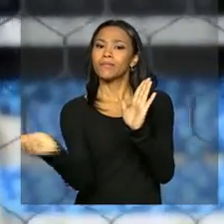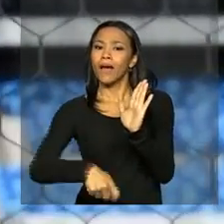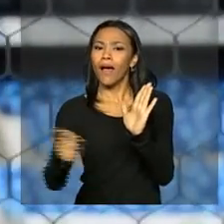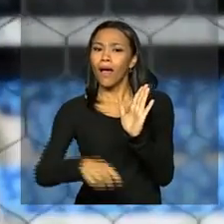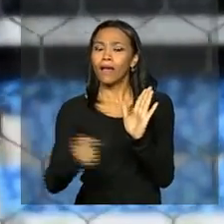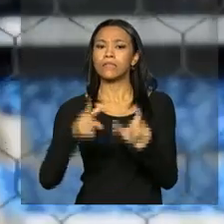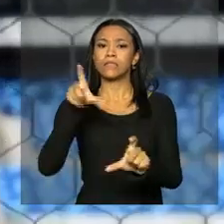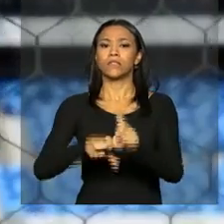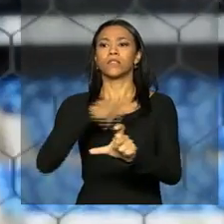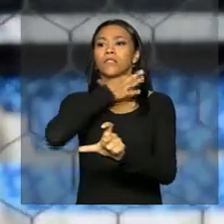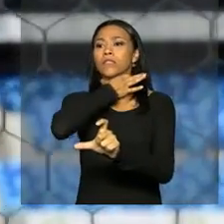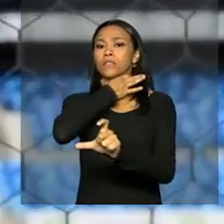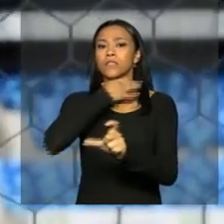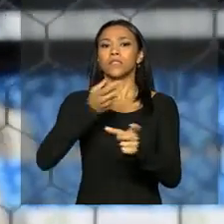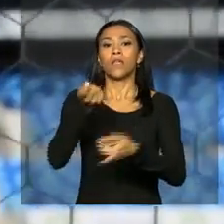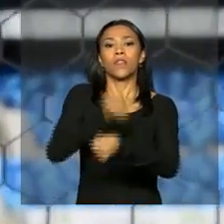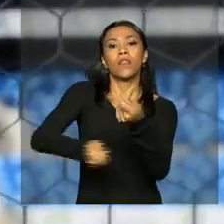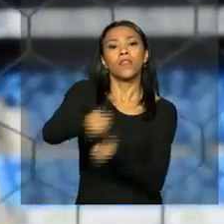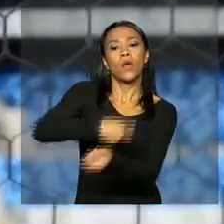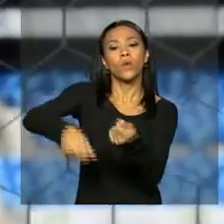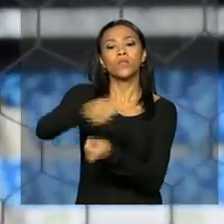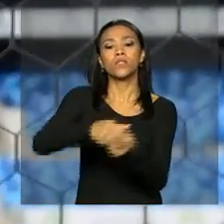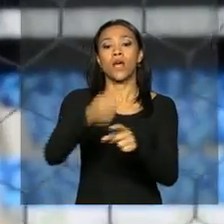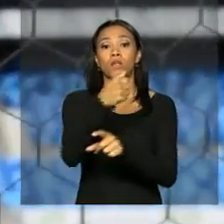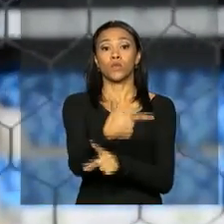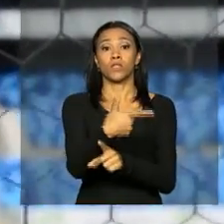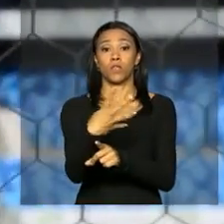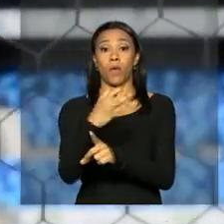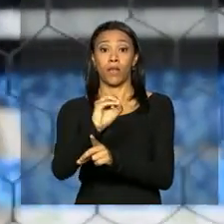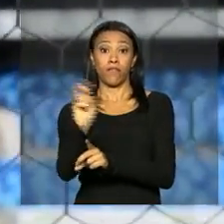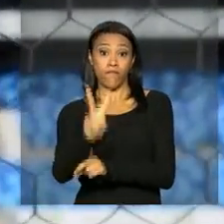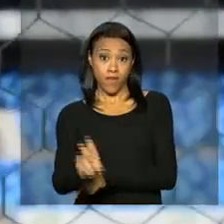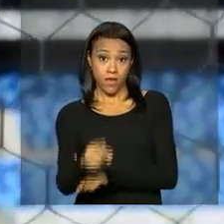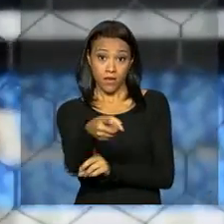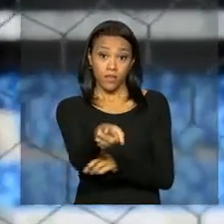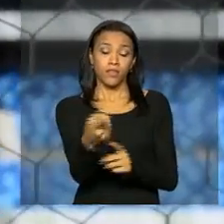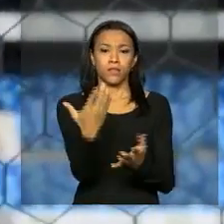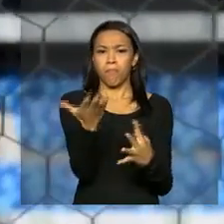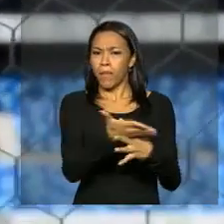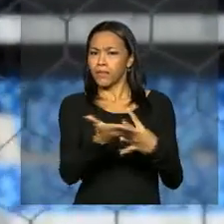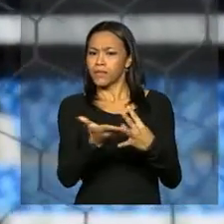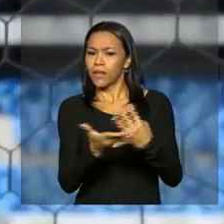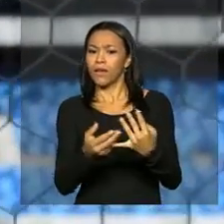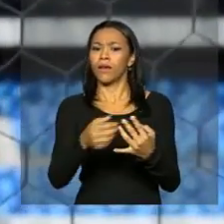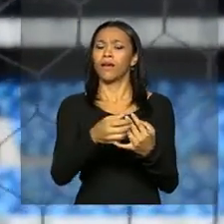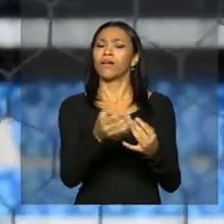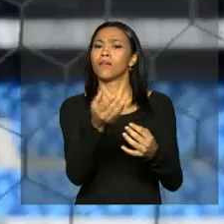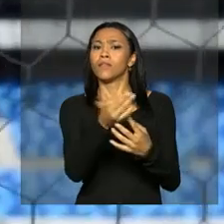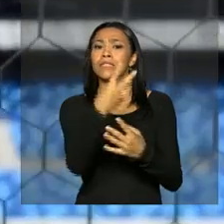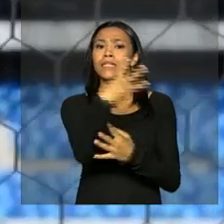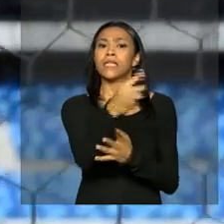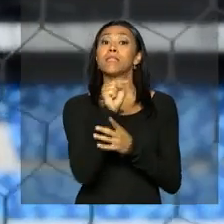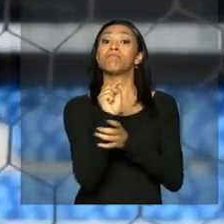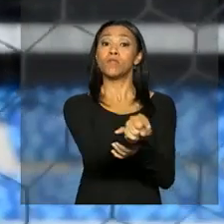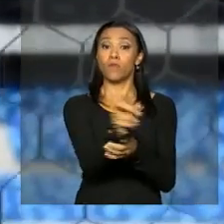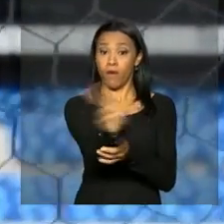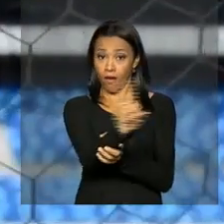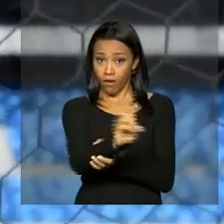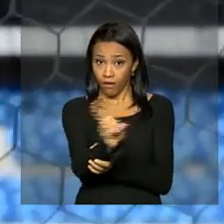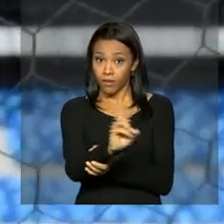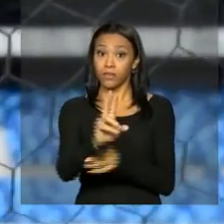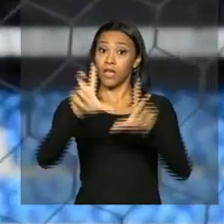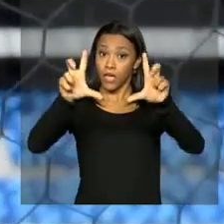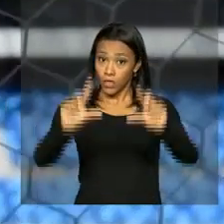das dívidas dos clubes em até 240 vezes, com parcelas de pelo menos R$3 mil, contando com redução